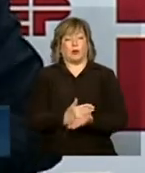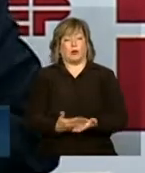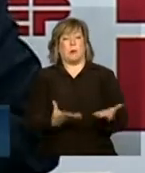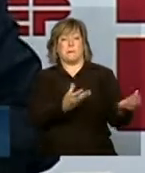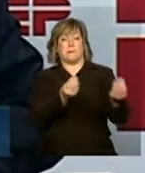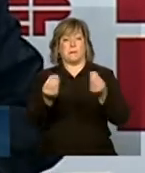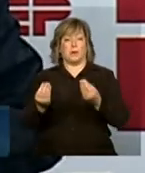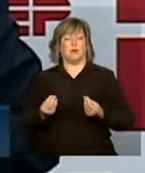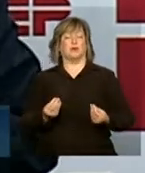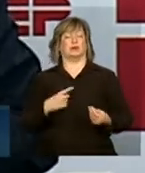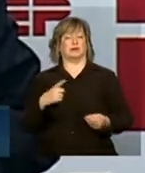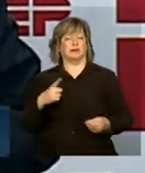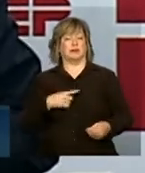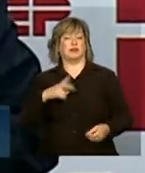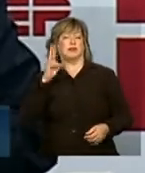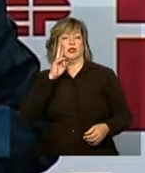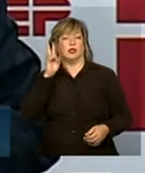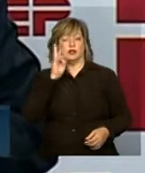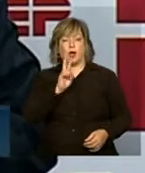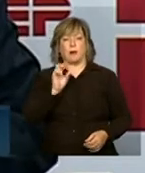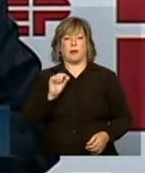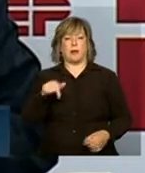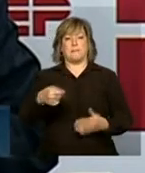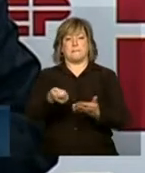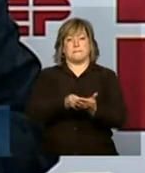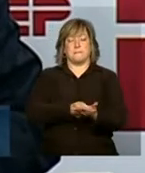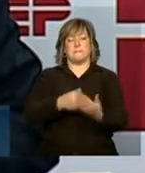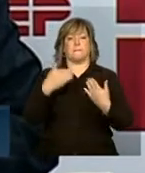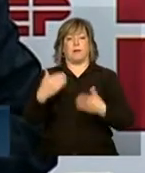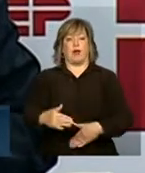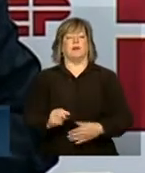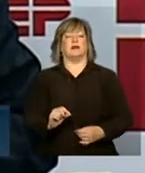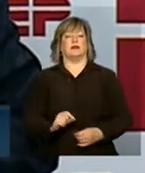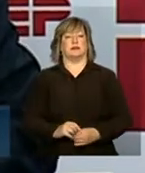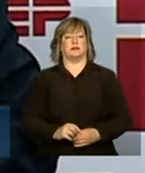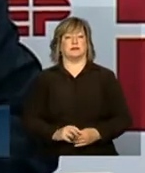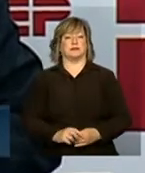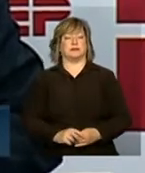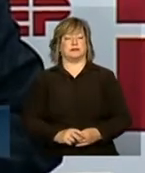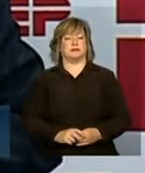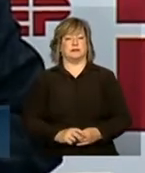muitas menções em relação às provas que